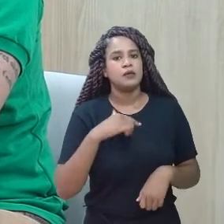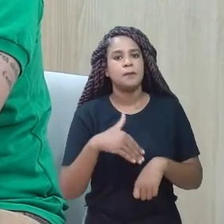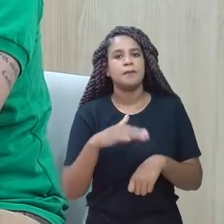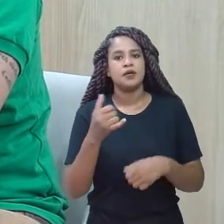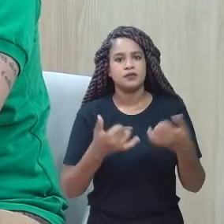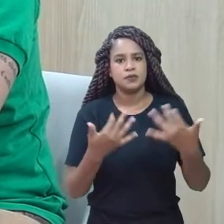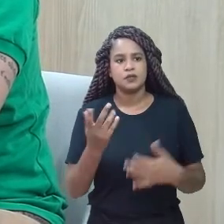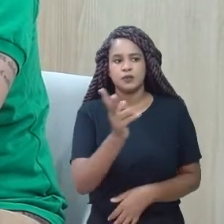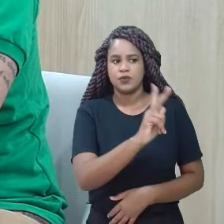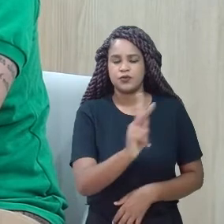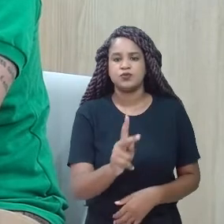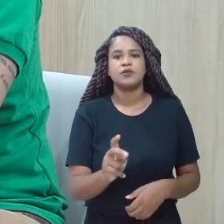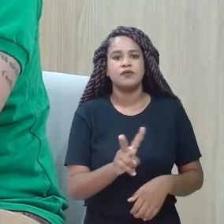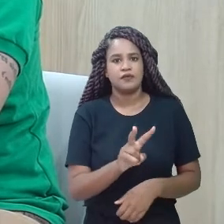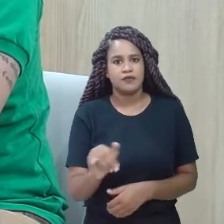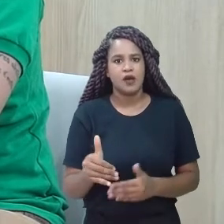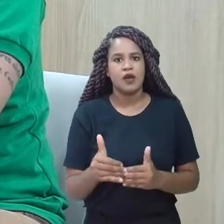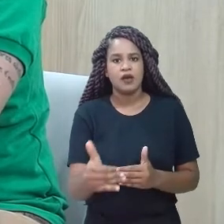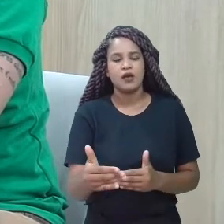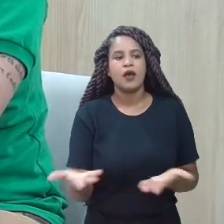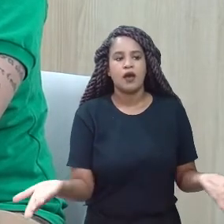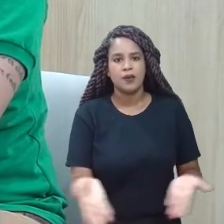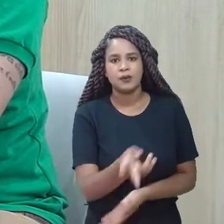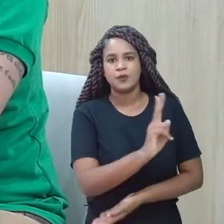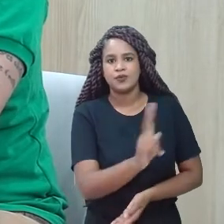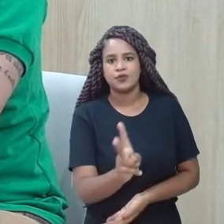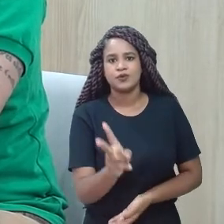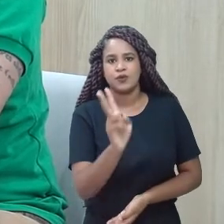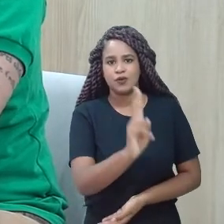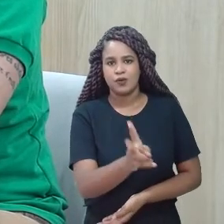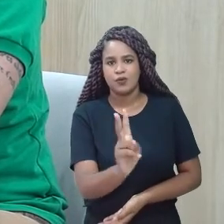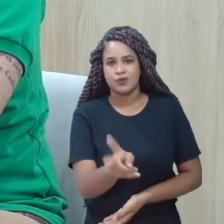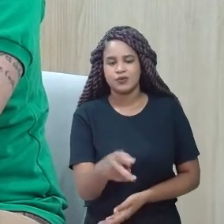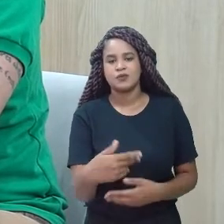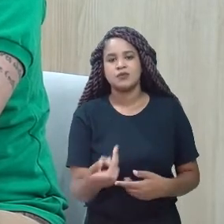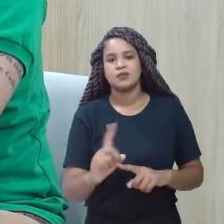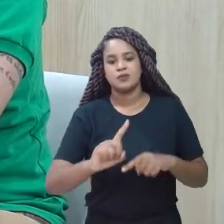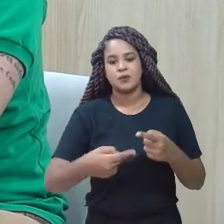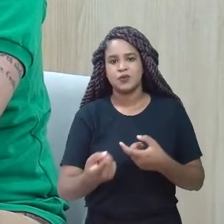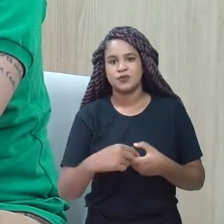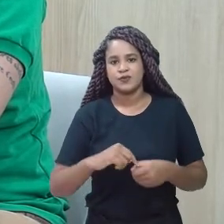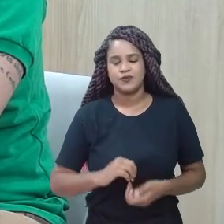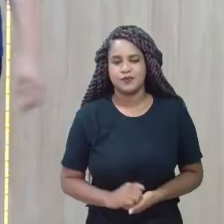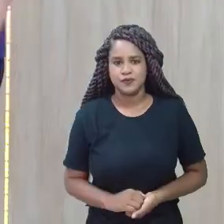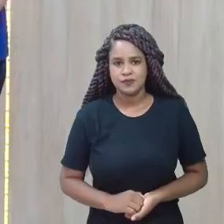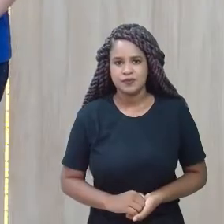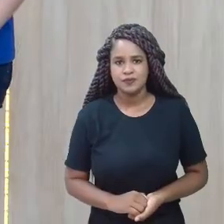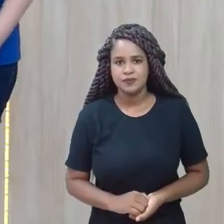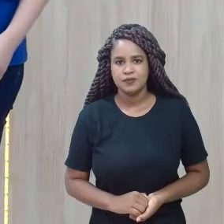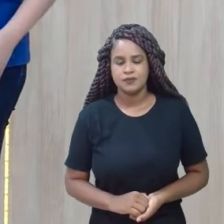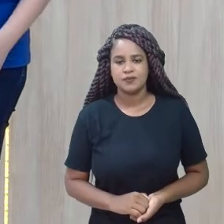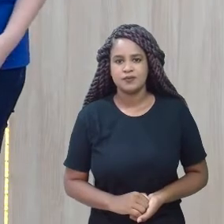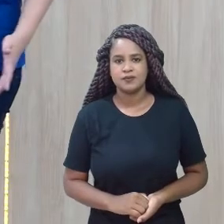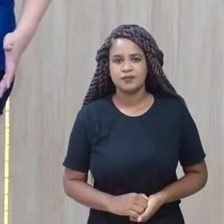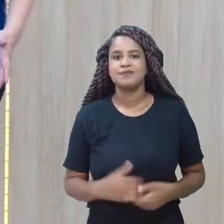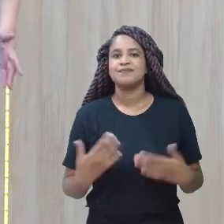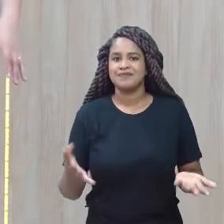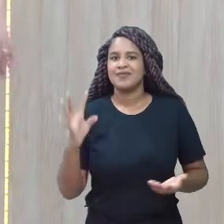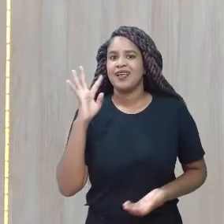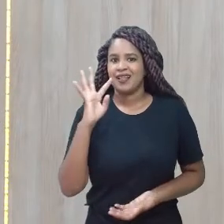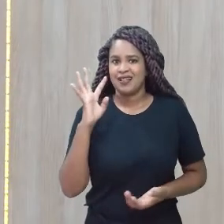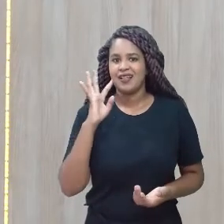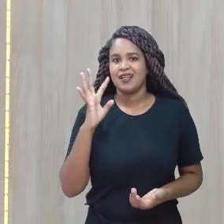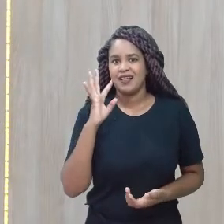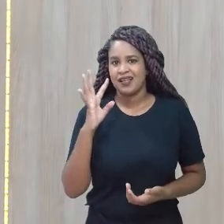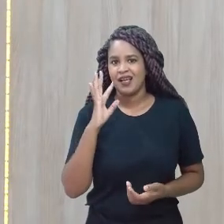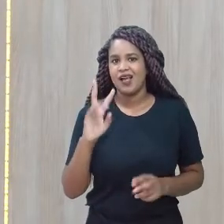como referência, tá certo? Vou voltar com a professora Briane, daqui a pouco eu estou de volta. Vai lá, Briane. Poxa, massa, né, gente? Essa